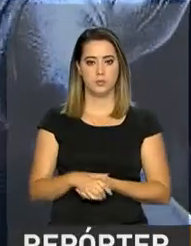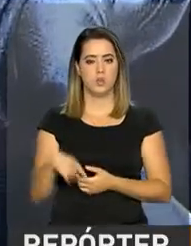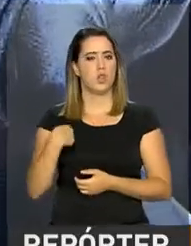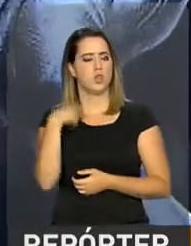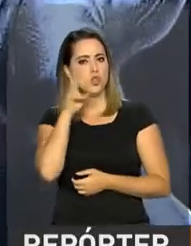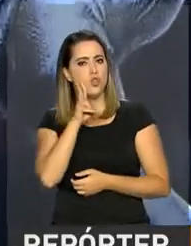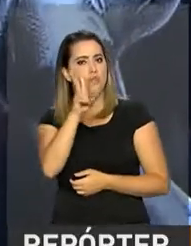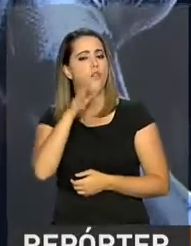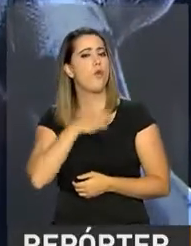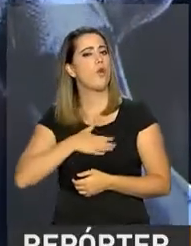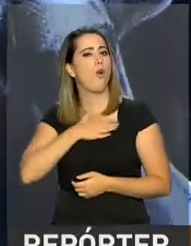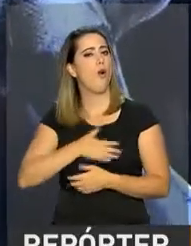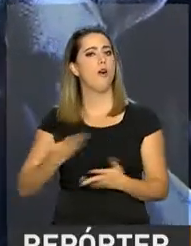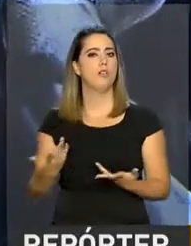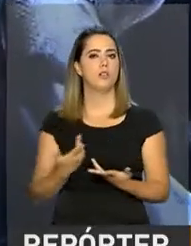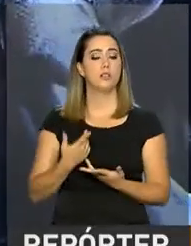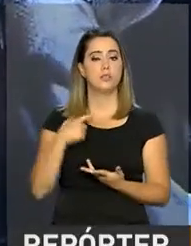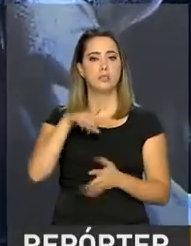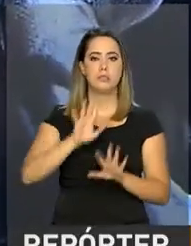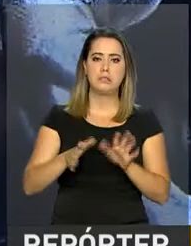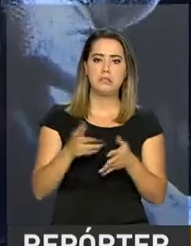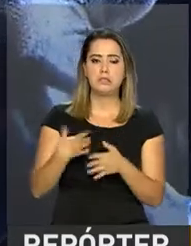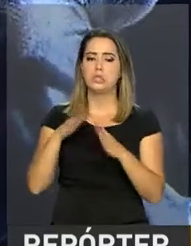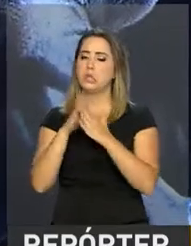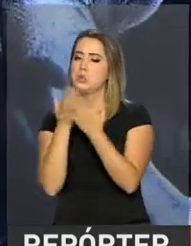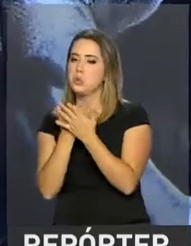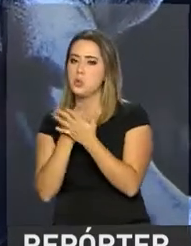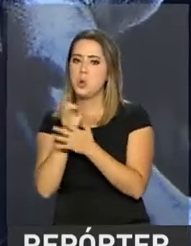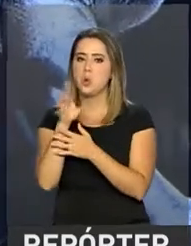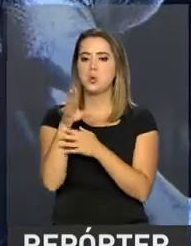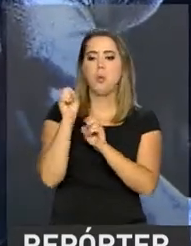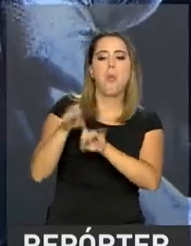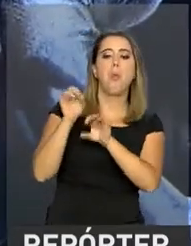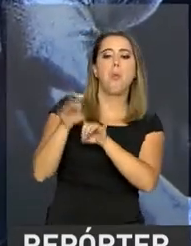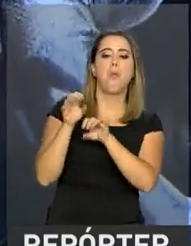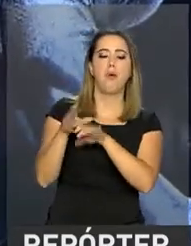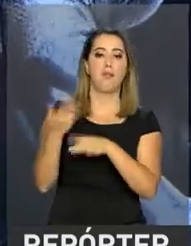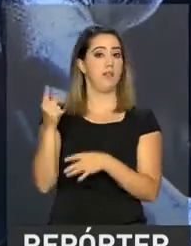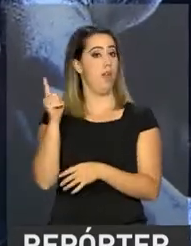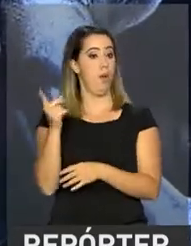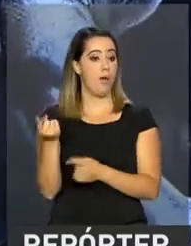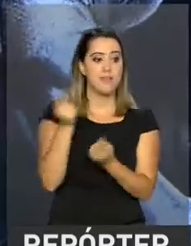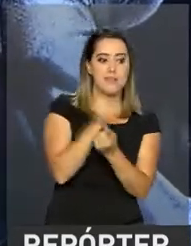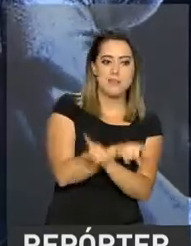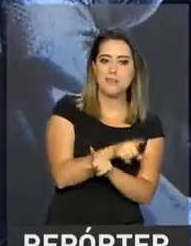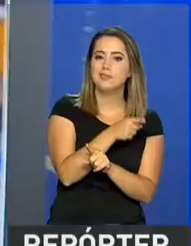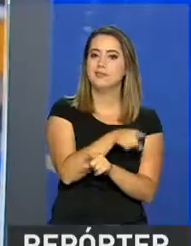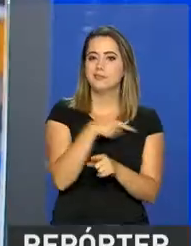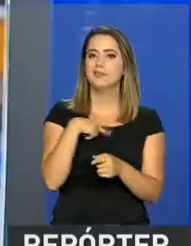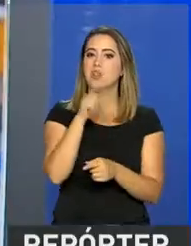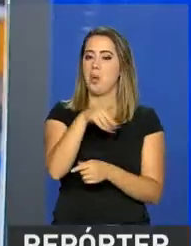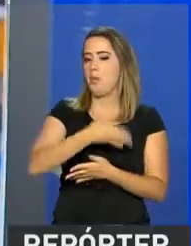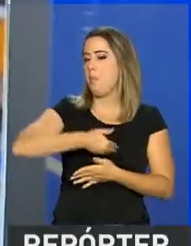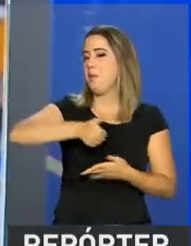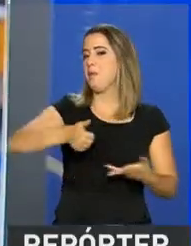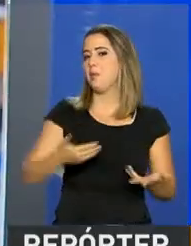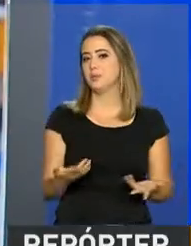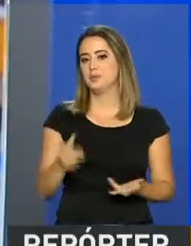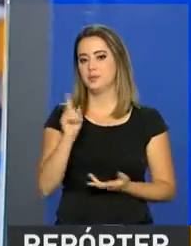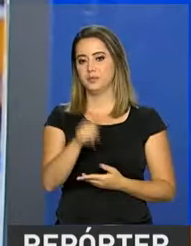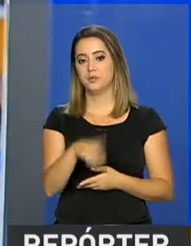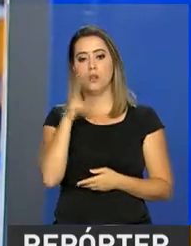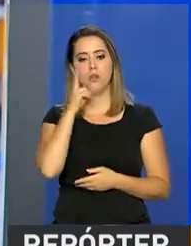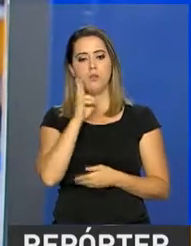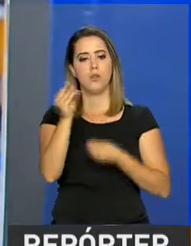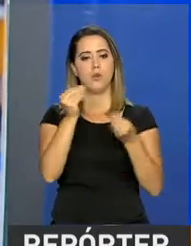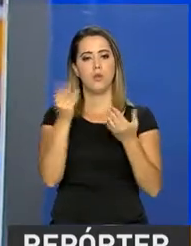em matemática. Lá é sempre teoria, essas coisas chatas, aí aqui quando a gente vê na prática é meio mais legal. Eu gosto muito de ver como